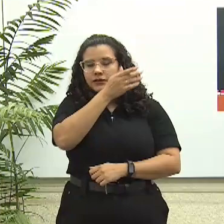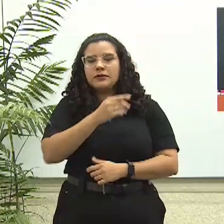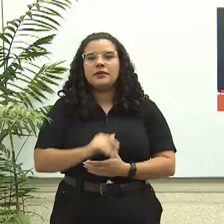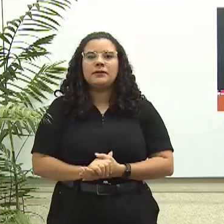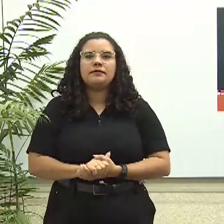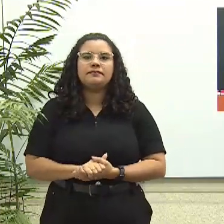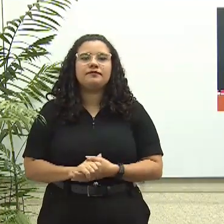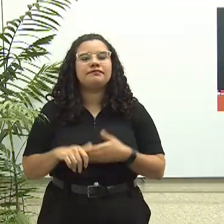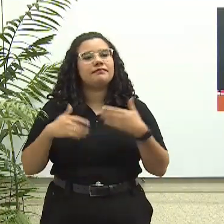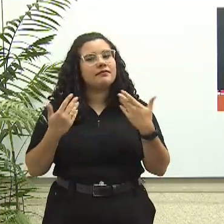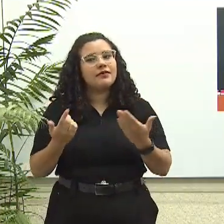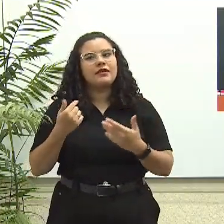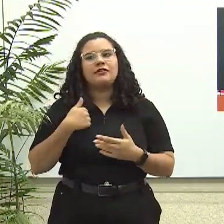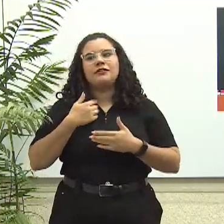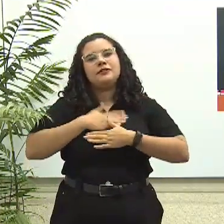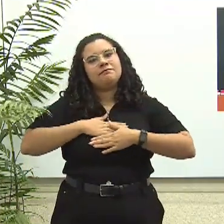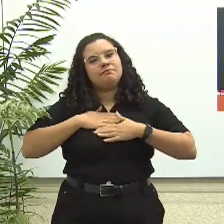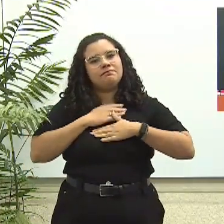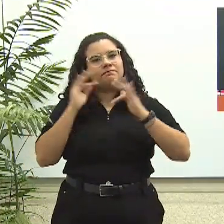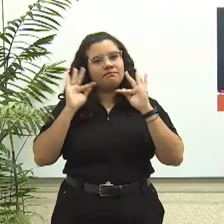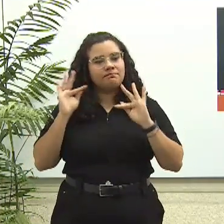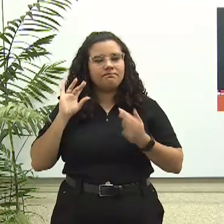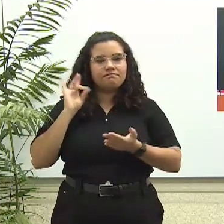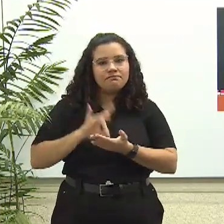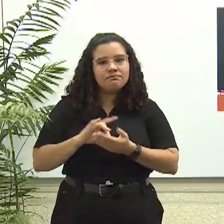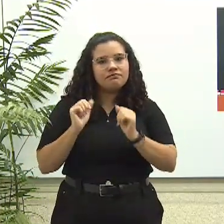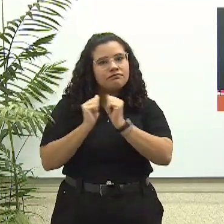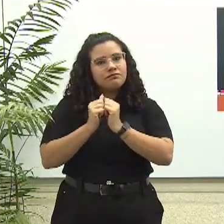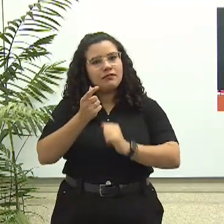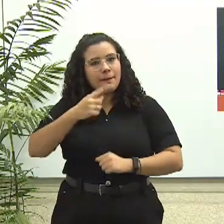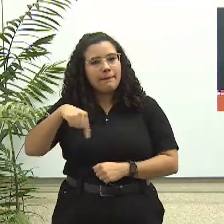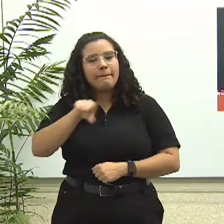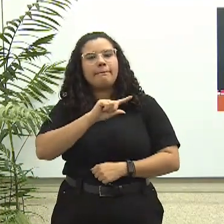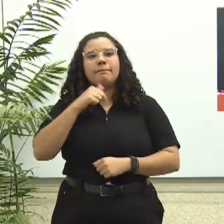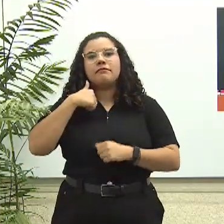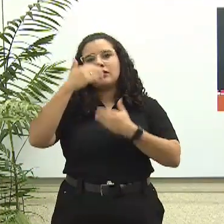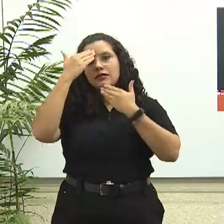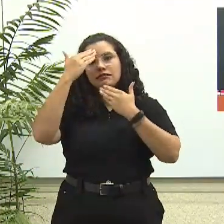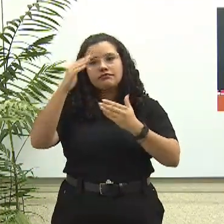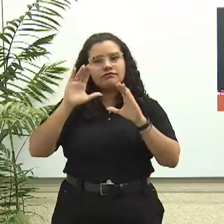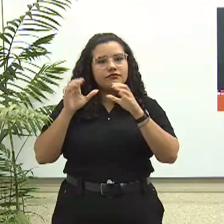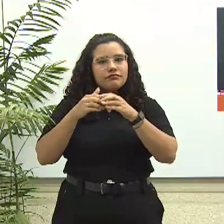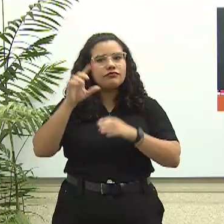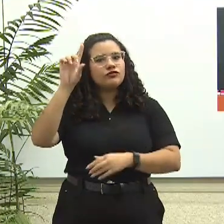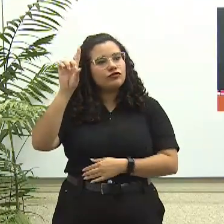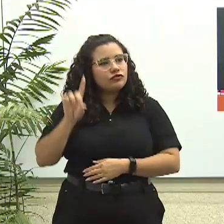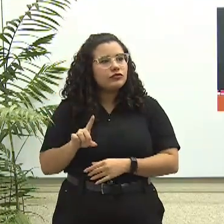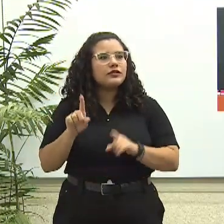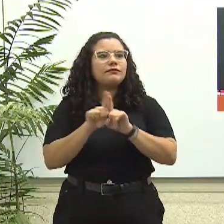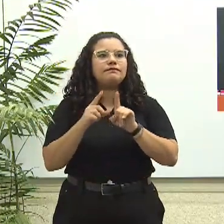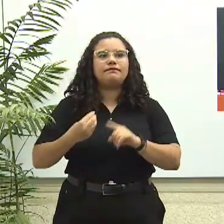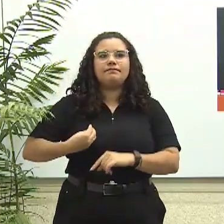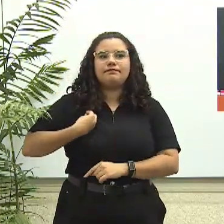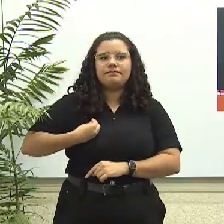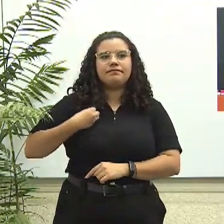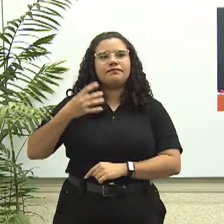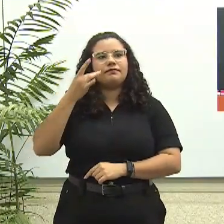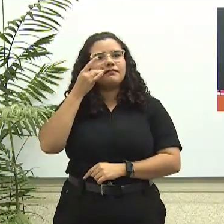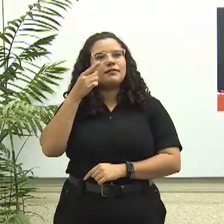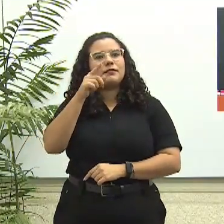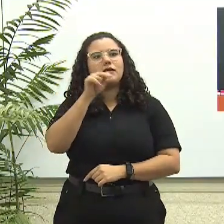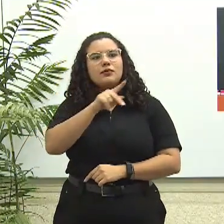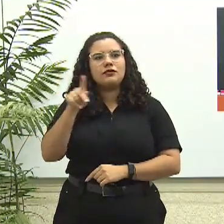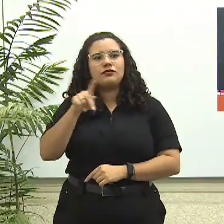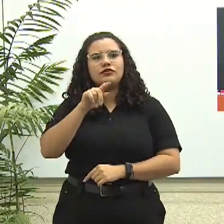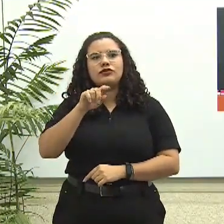realmente muito gratificante estar aqui agradeço em nome da diretoria também a presença do o grande Professor